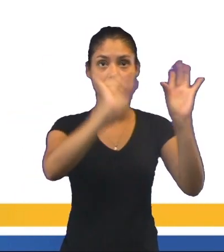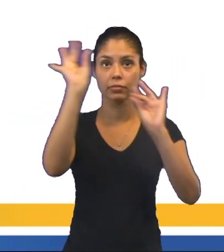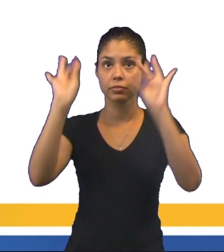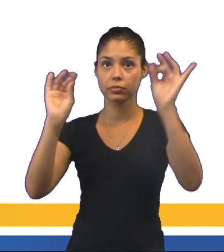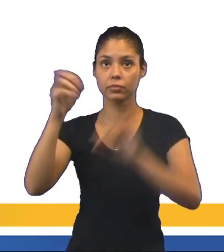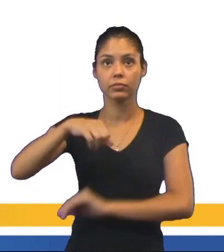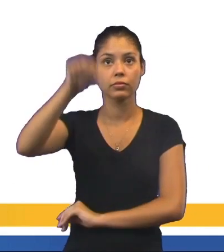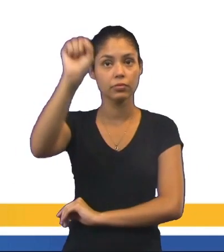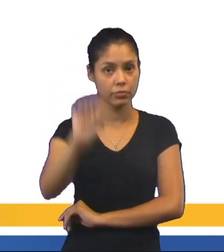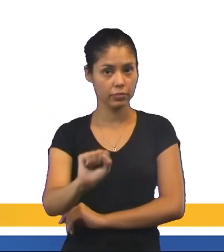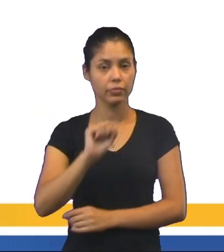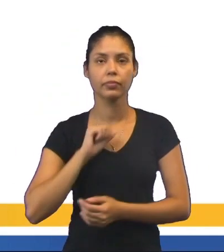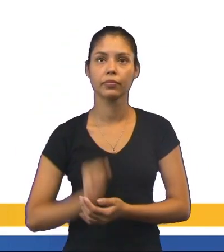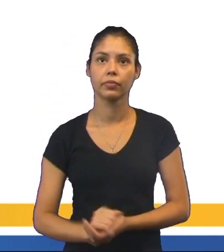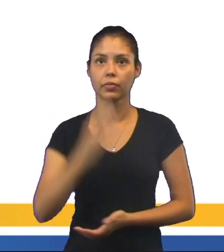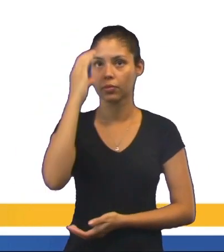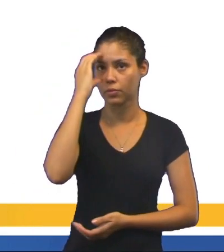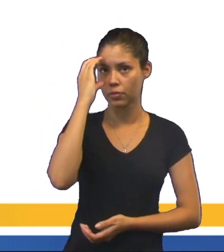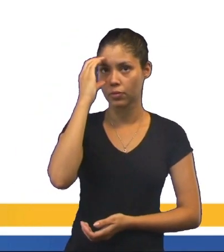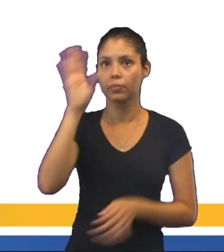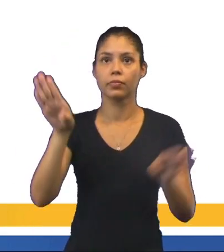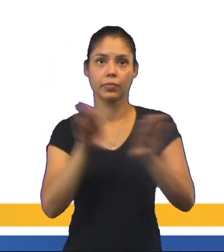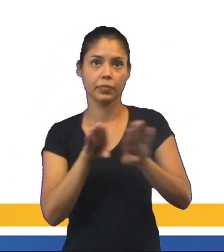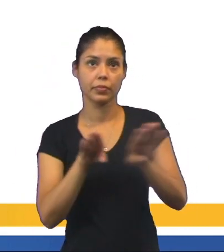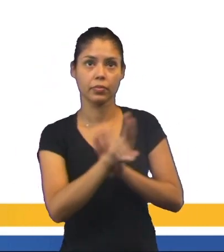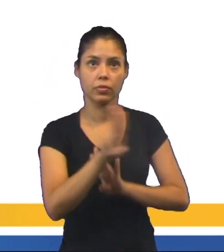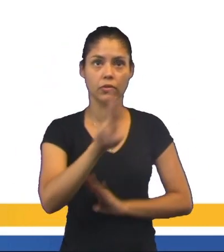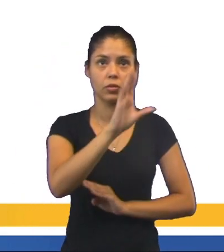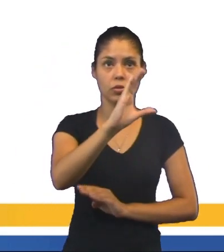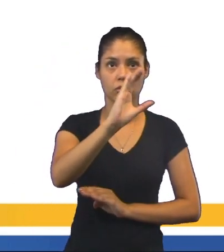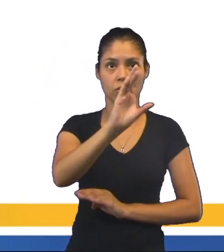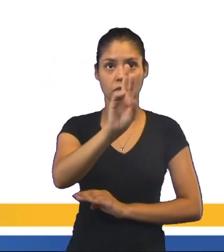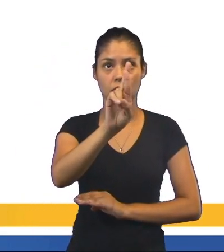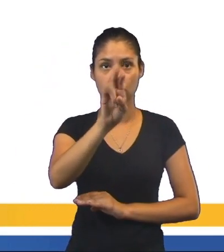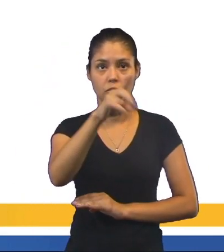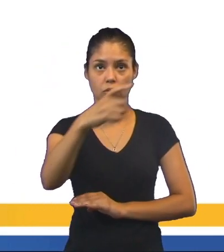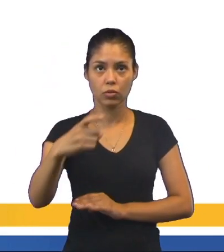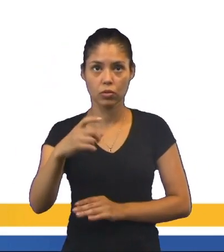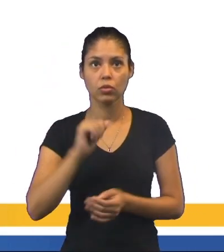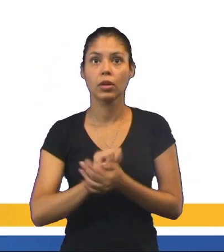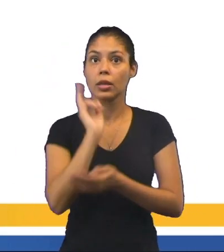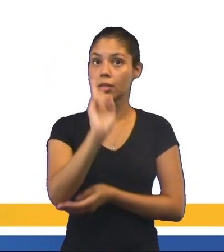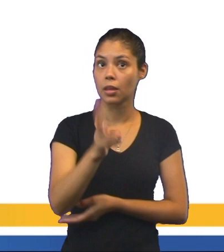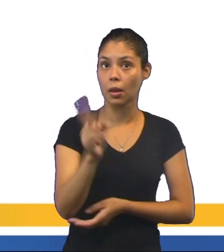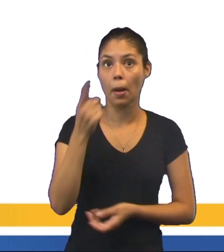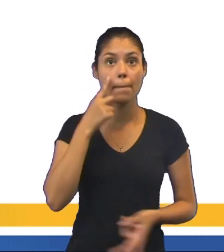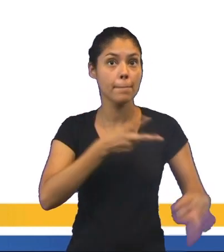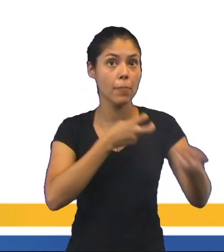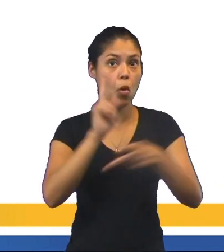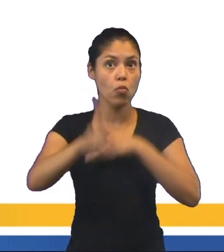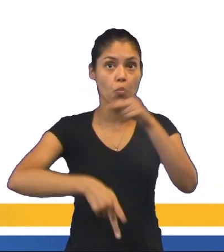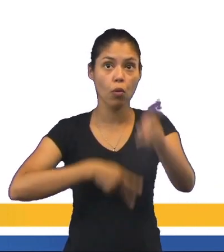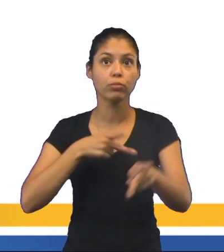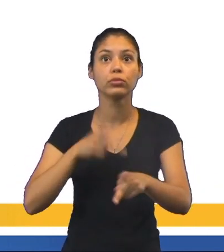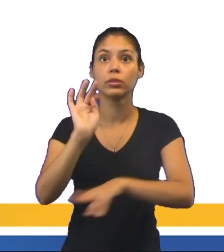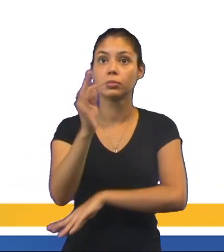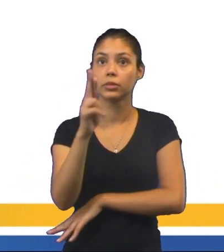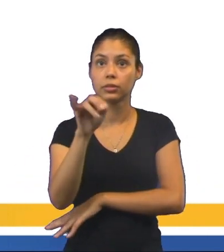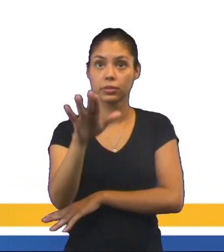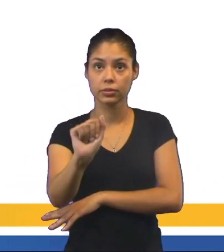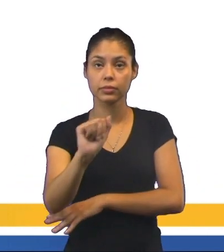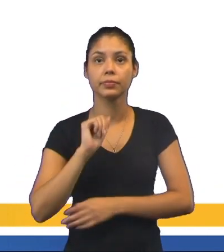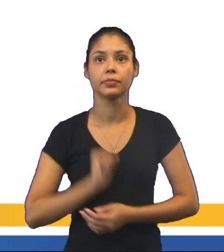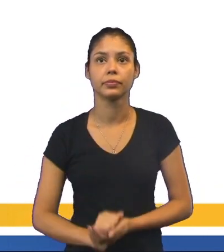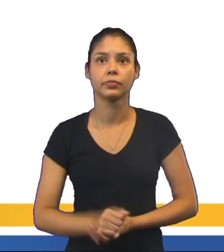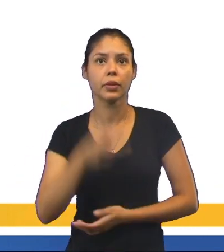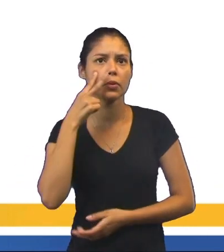Principal constelação do hemisfério sul, o Cruzeiro do Sul, também chamado de Cruz, sempre foi observada por povos